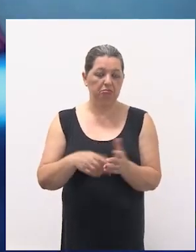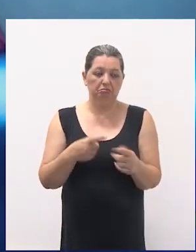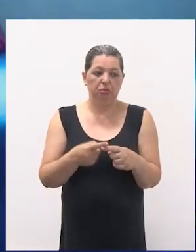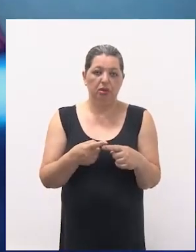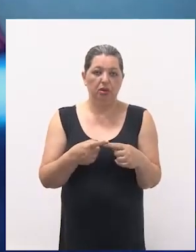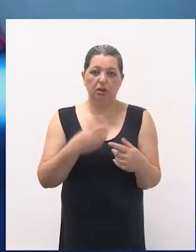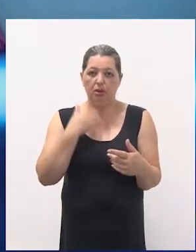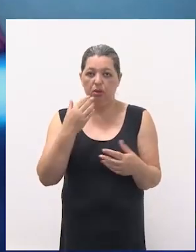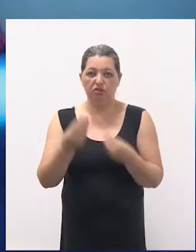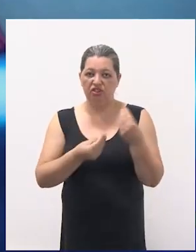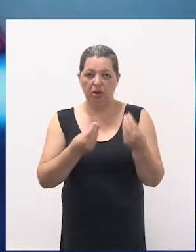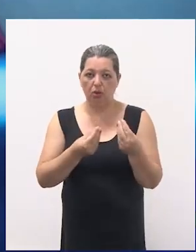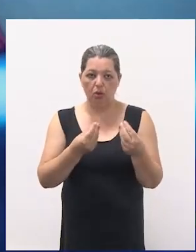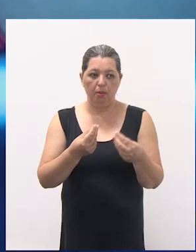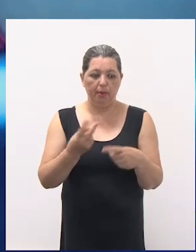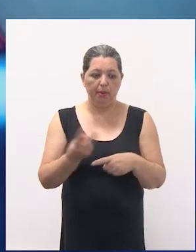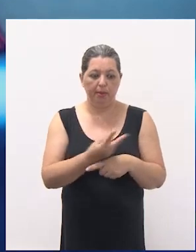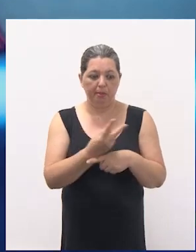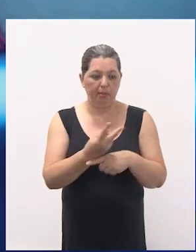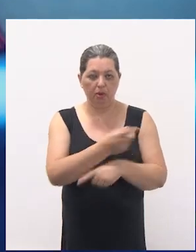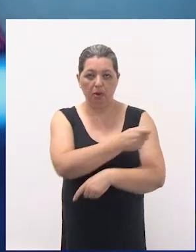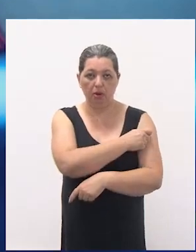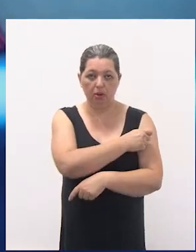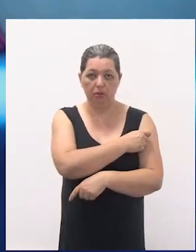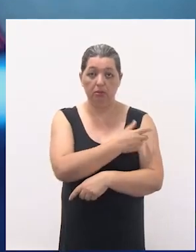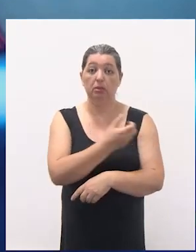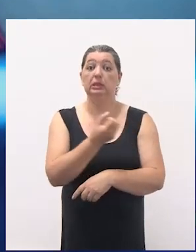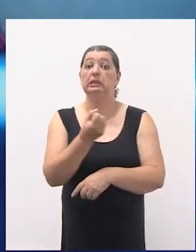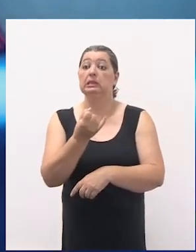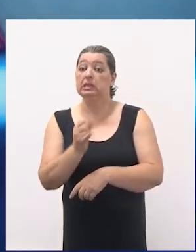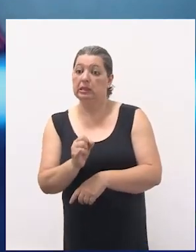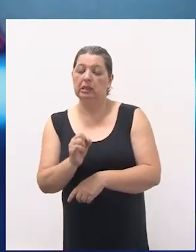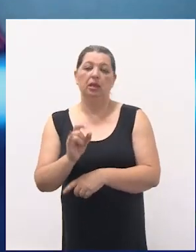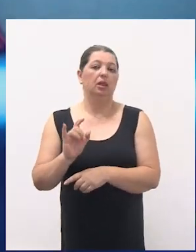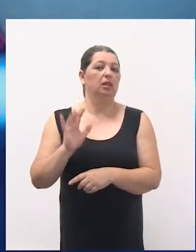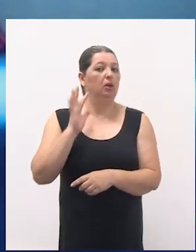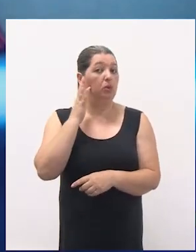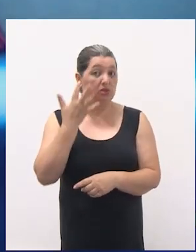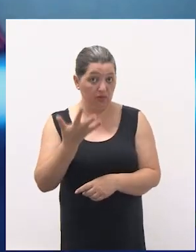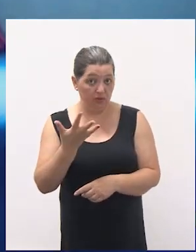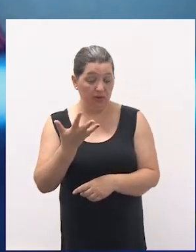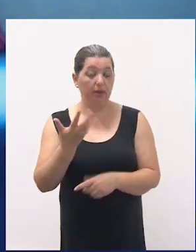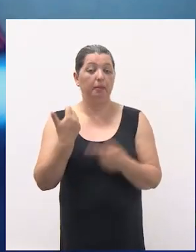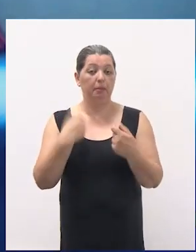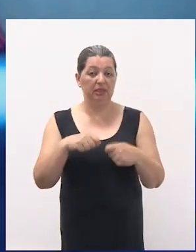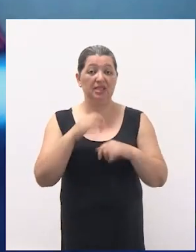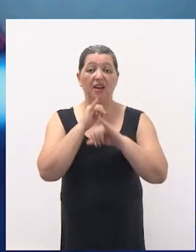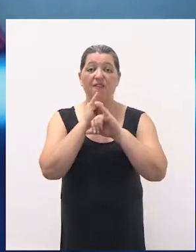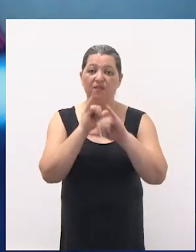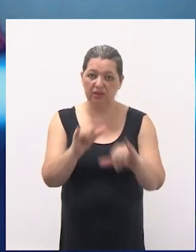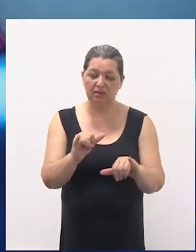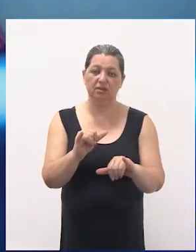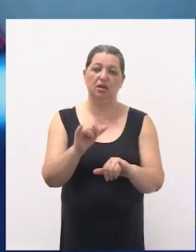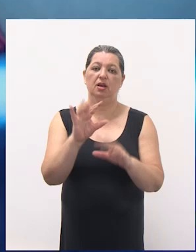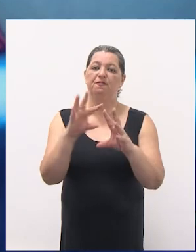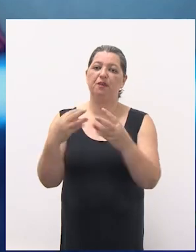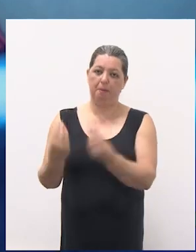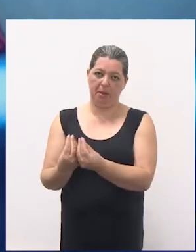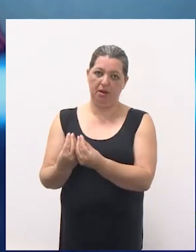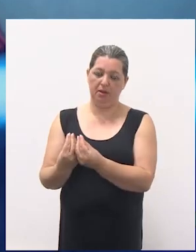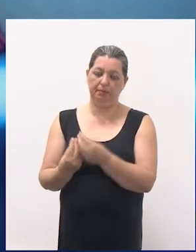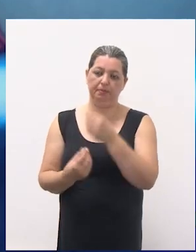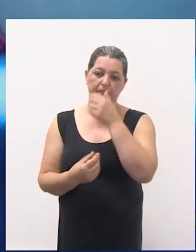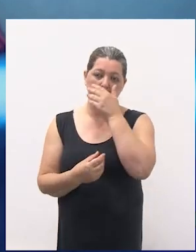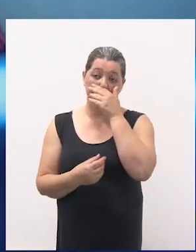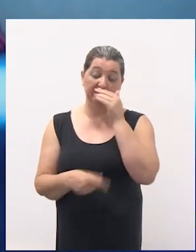e, se não resolver, envolver a família. Na verdade, a pergunta ali era mais específica